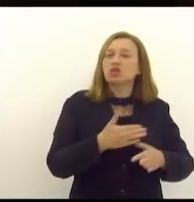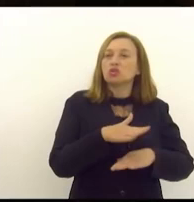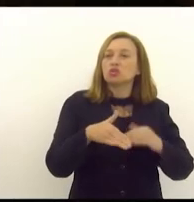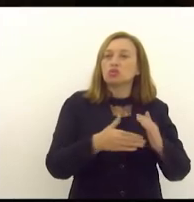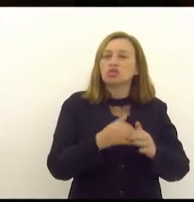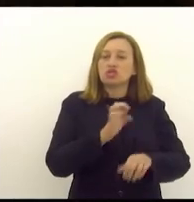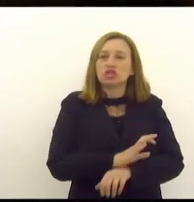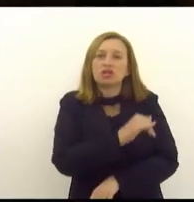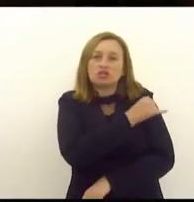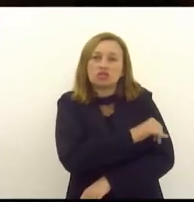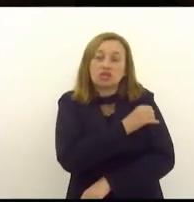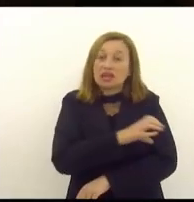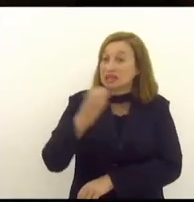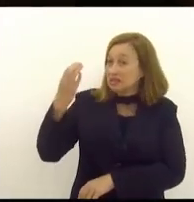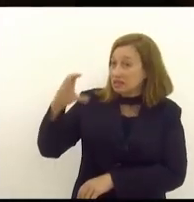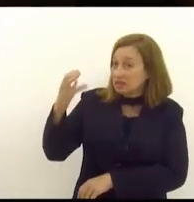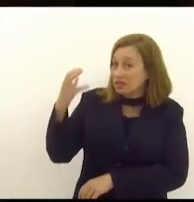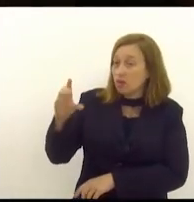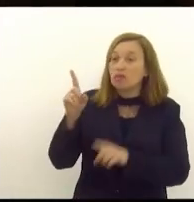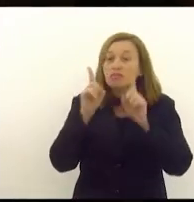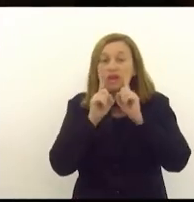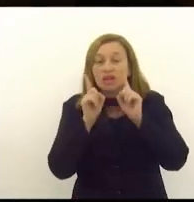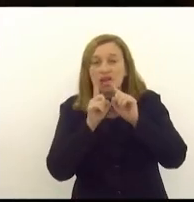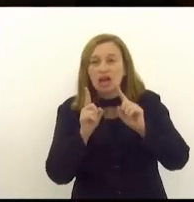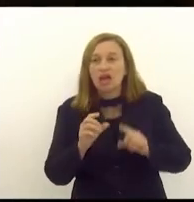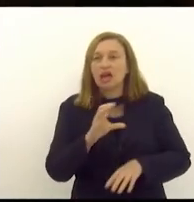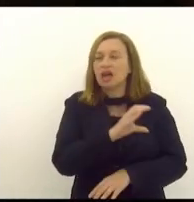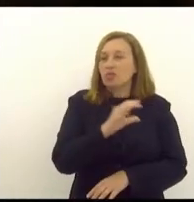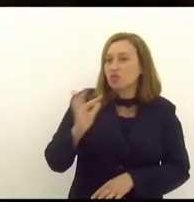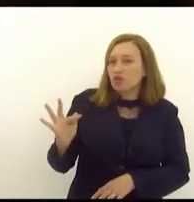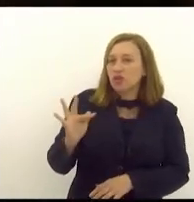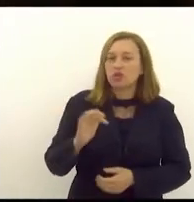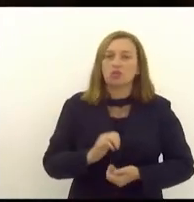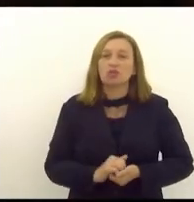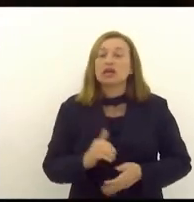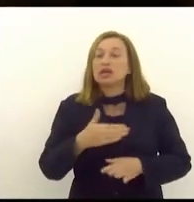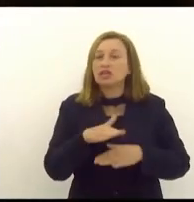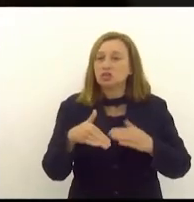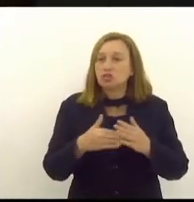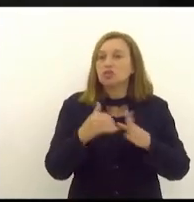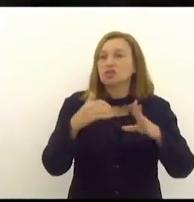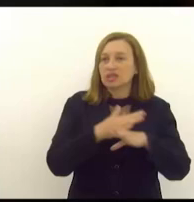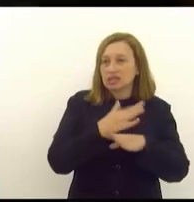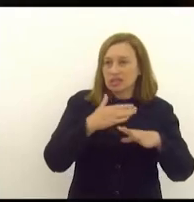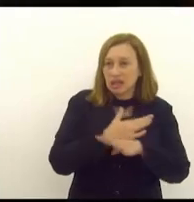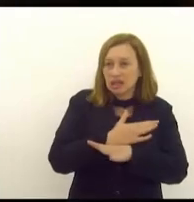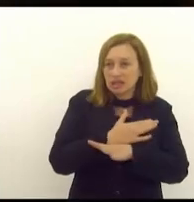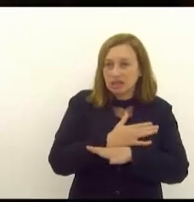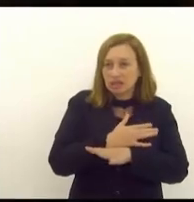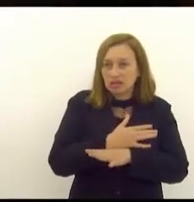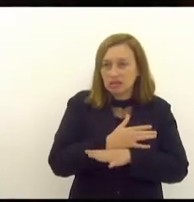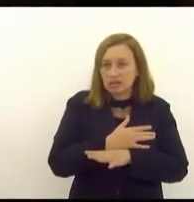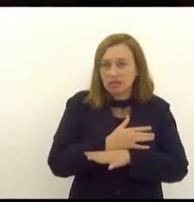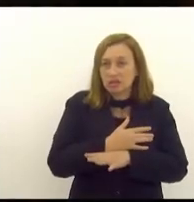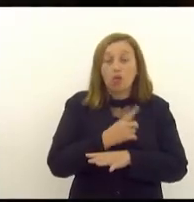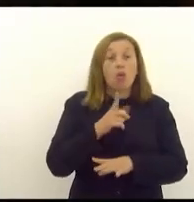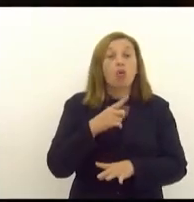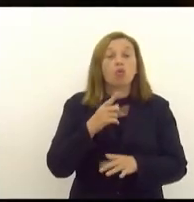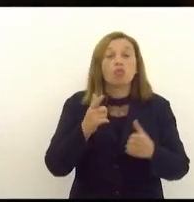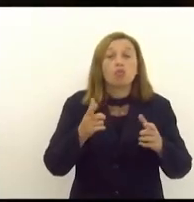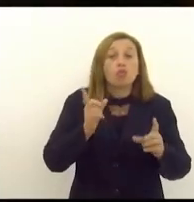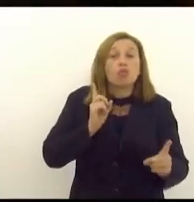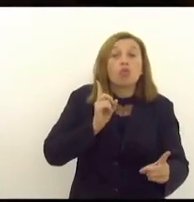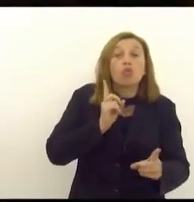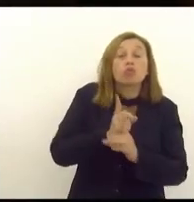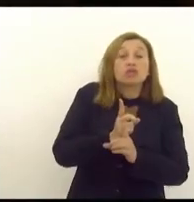como Niterói Maricá Cabo Frio em todas as cidades onde nós encontrarmos